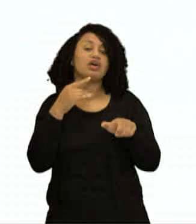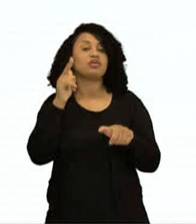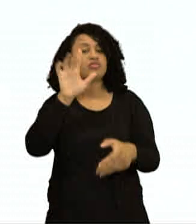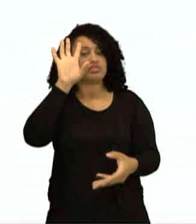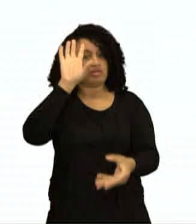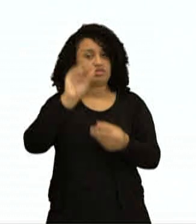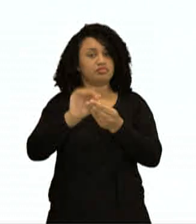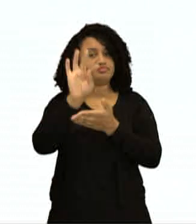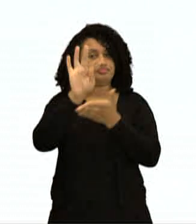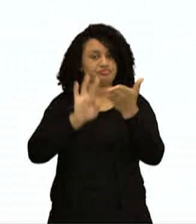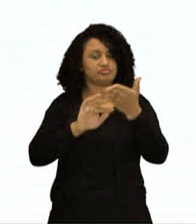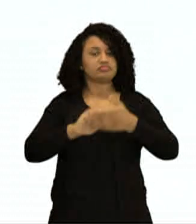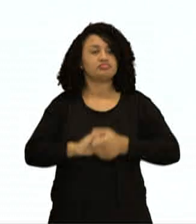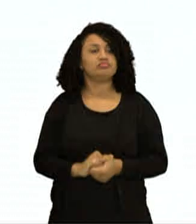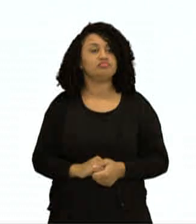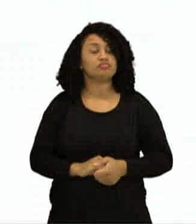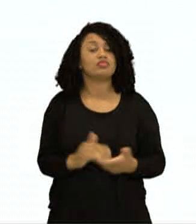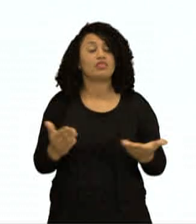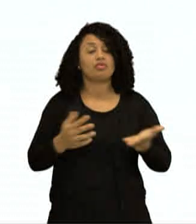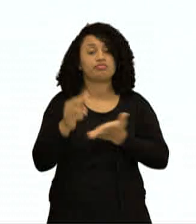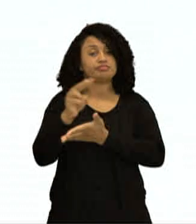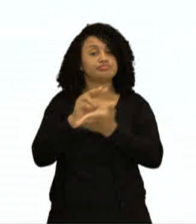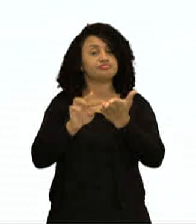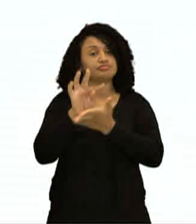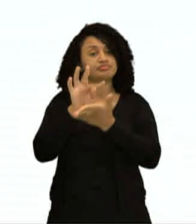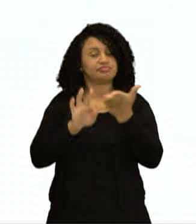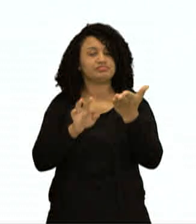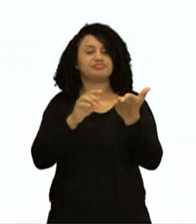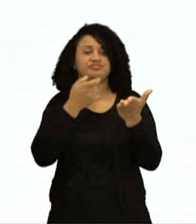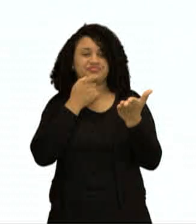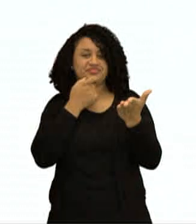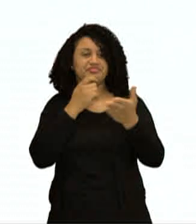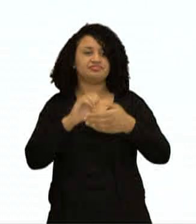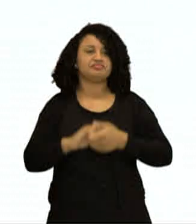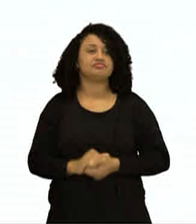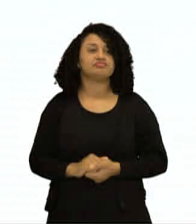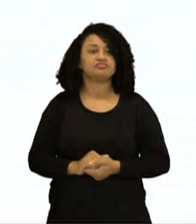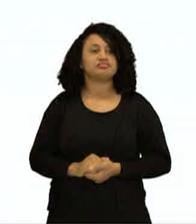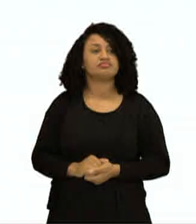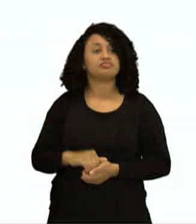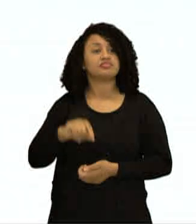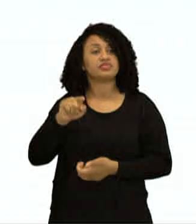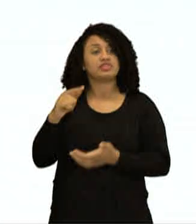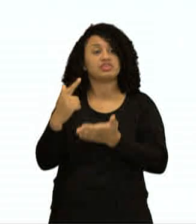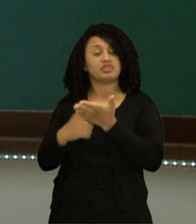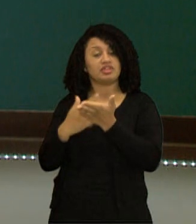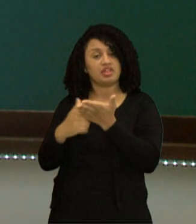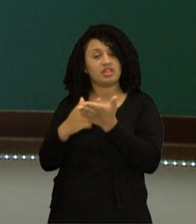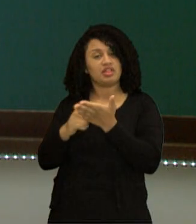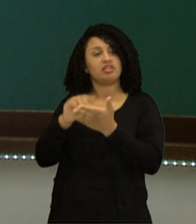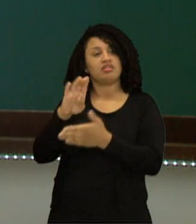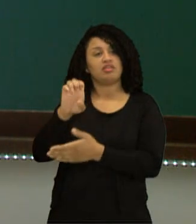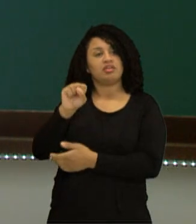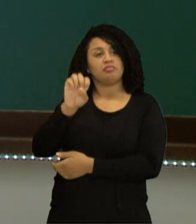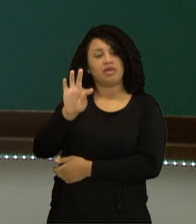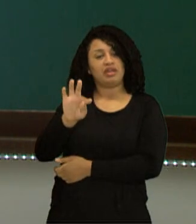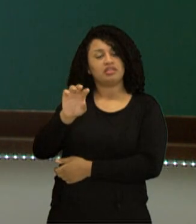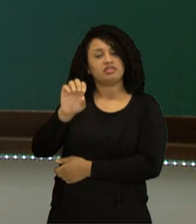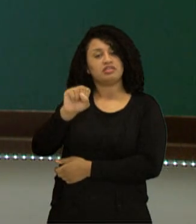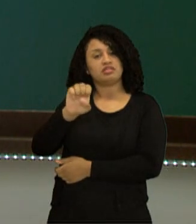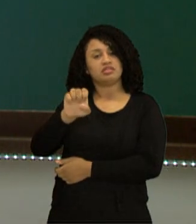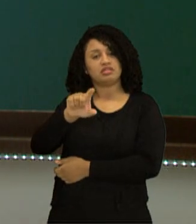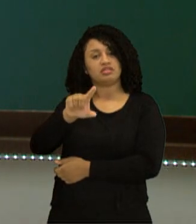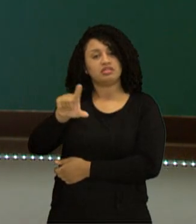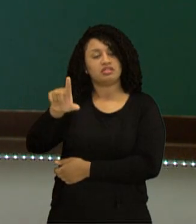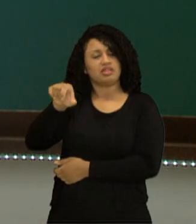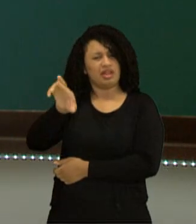texto, certo? Então, the best-seller, ele é um best-seller. Você sabe quando é que um livro vira best-seller? Não